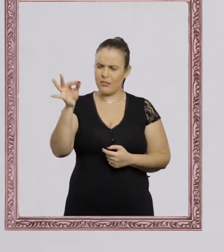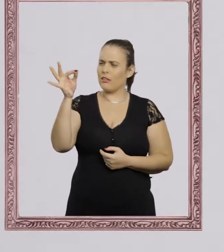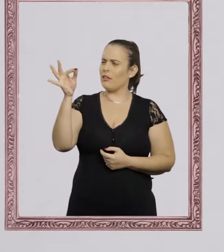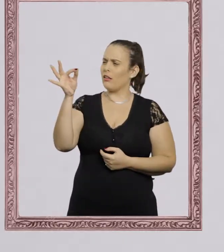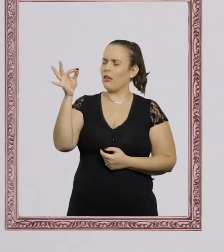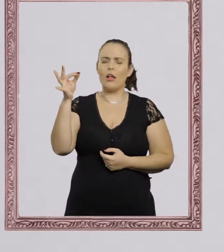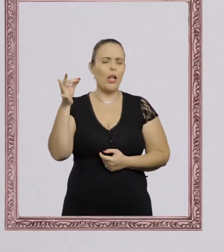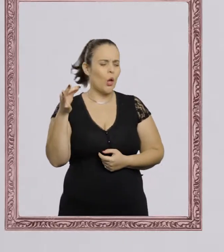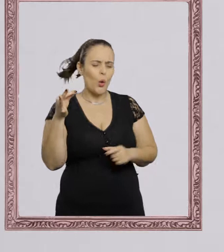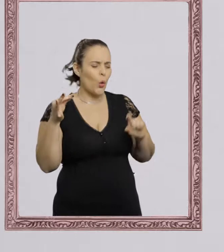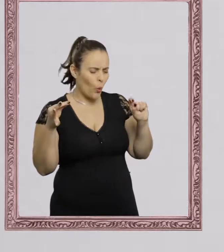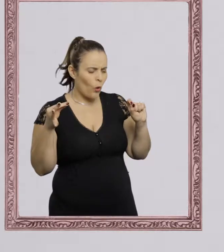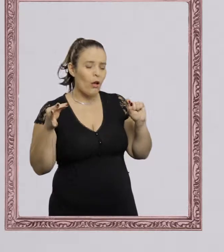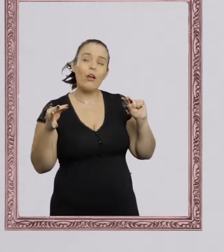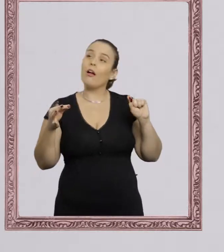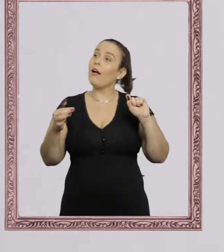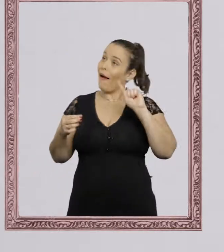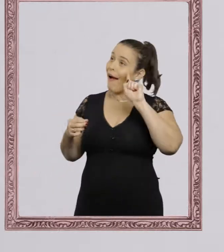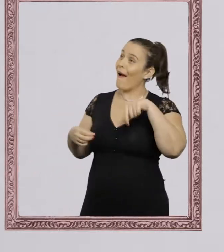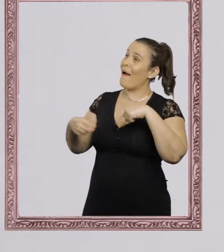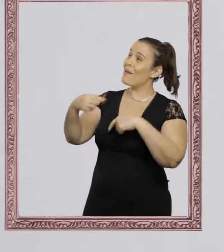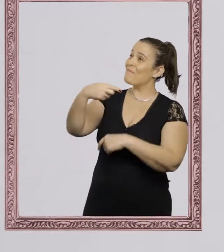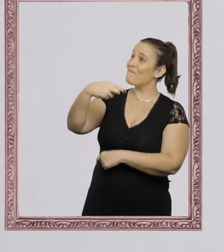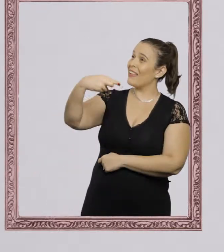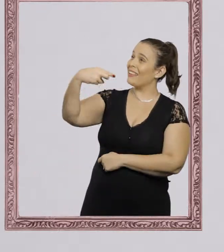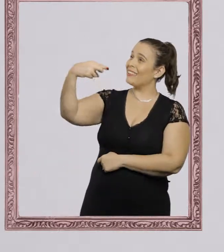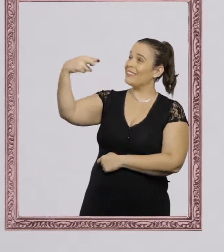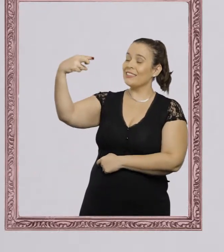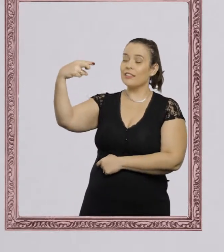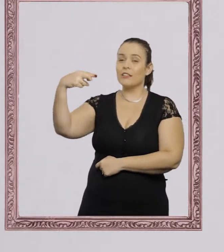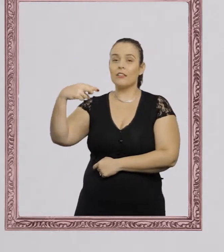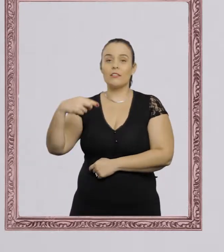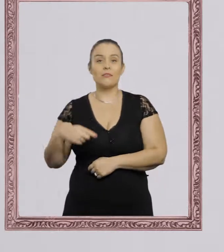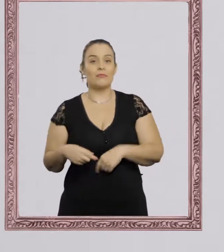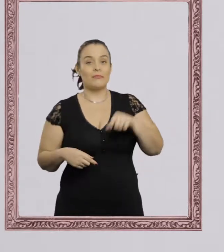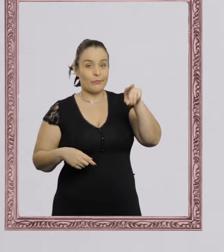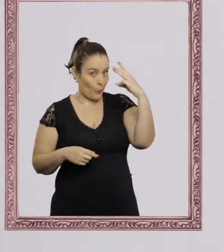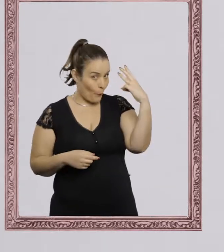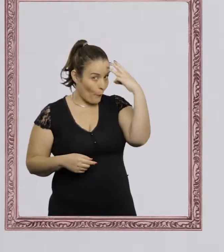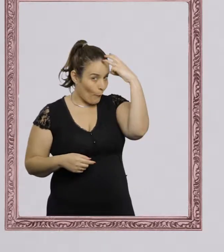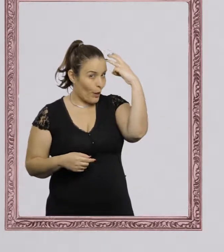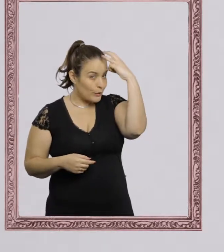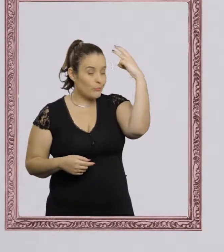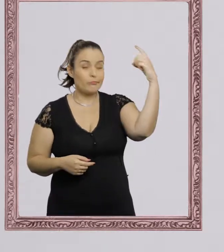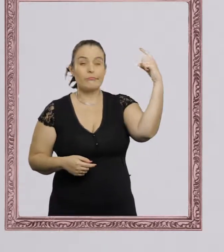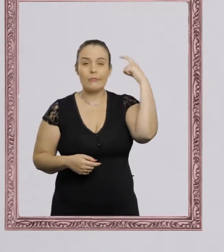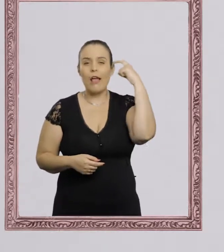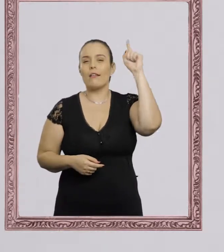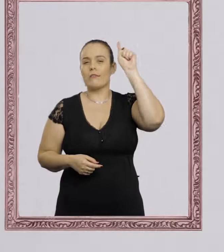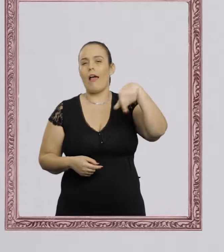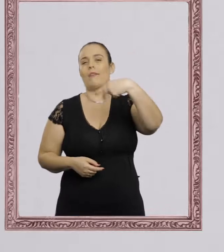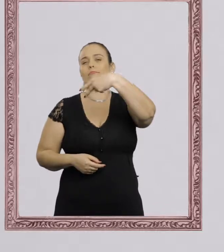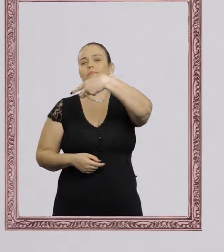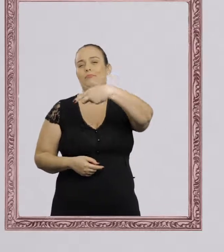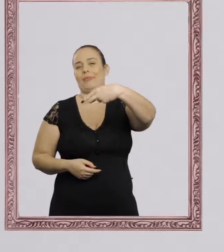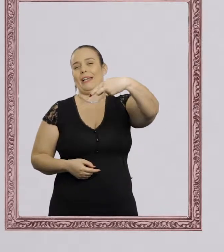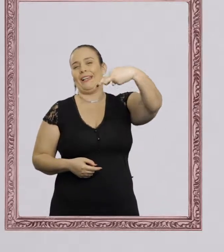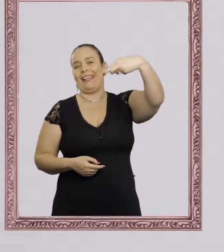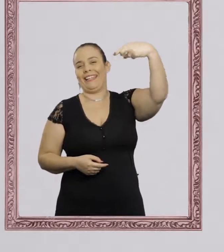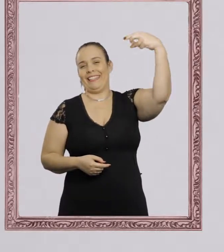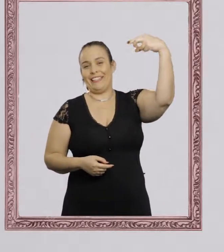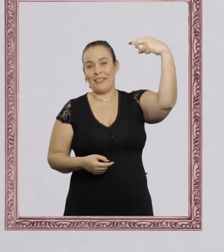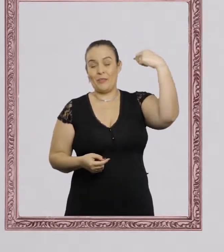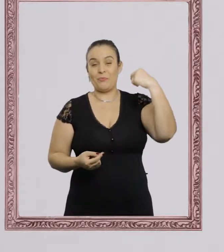para a senhora Darling que Peter tinha deixado as folhas. Wendy achava que Peter Pan entrava no quarto à noite. A